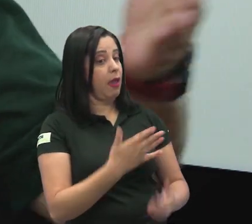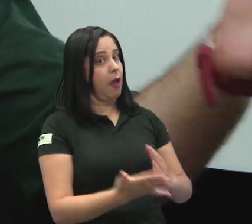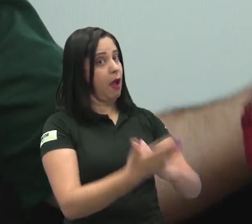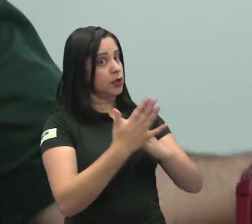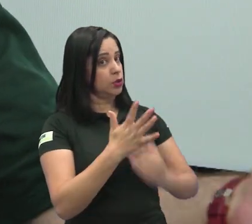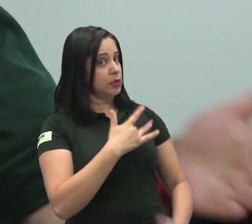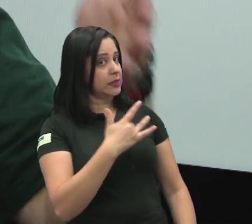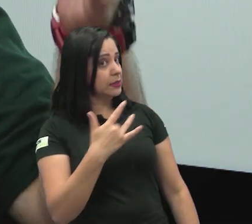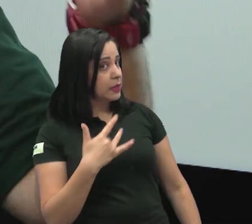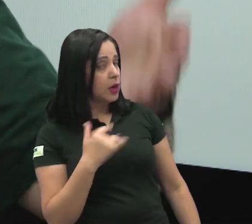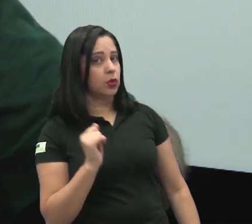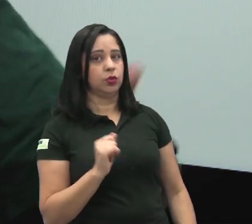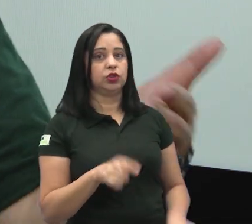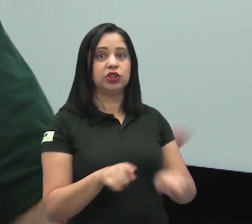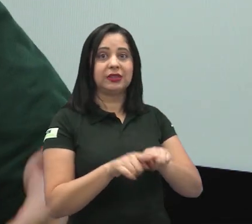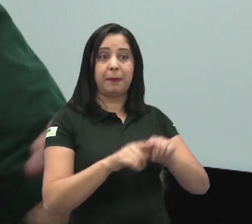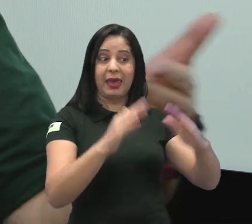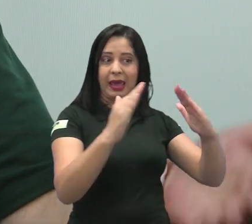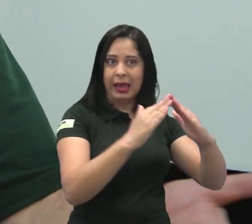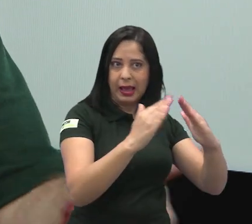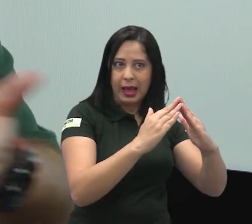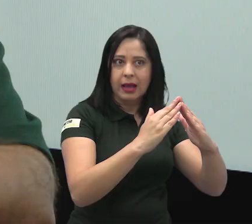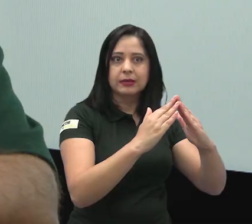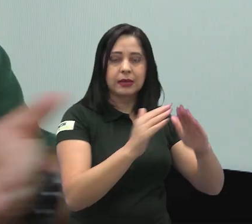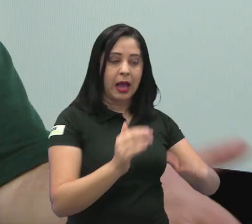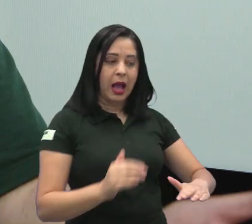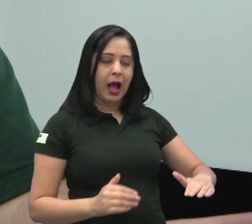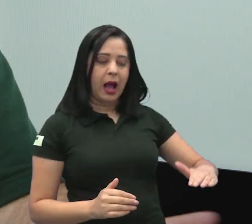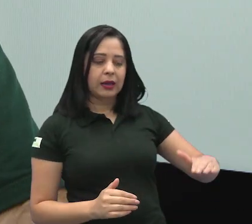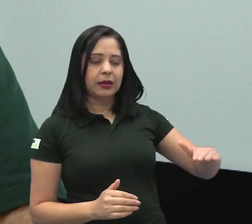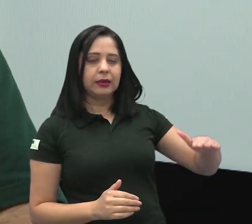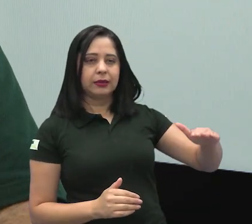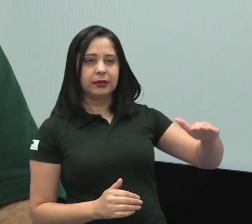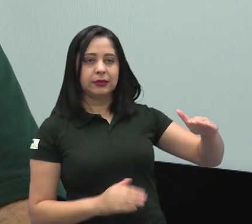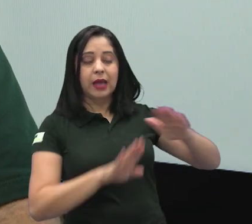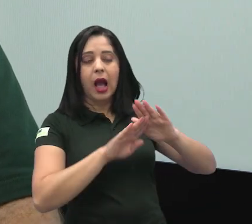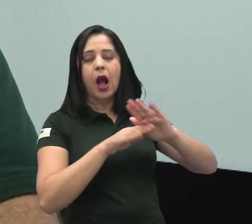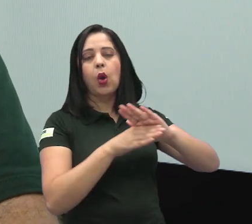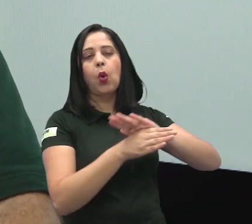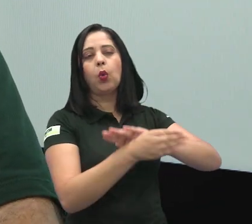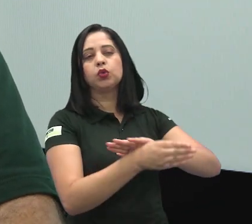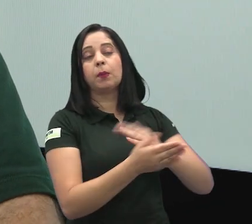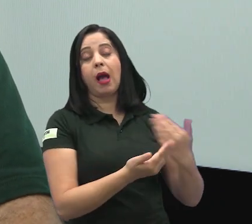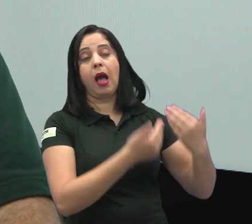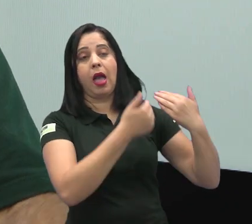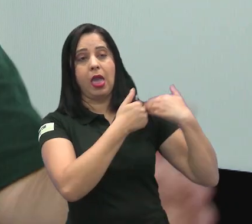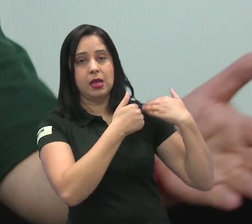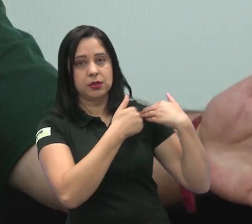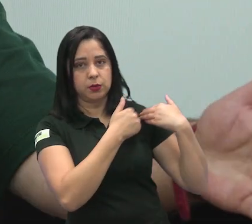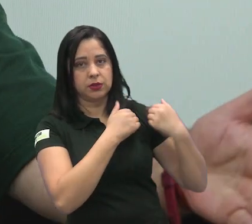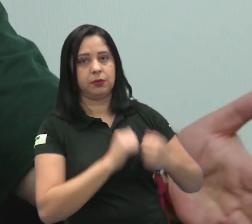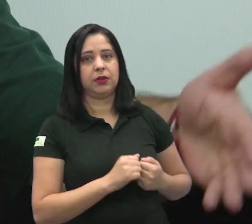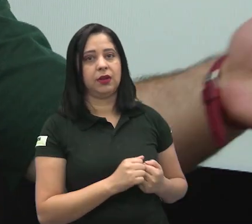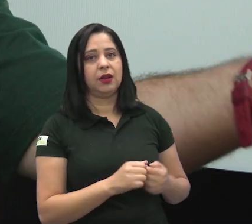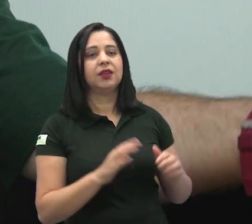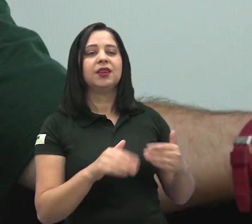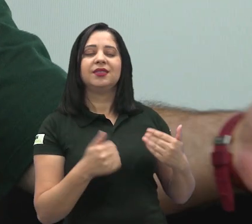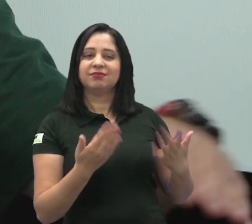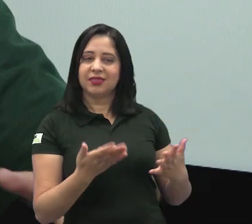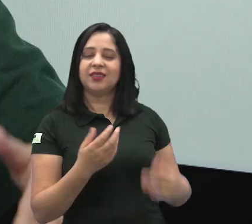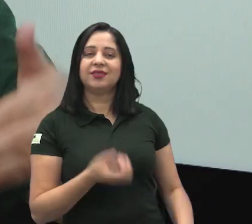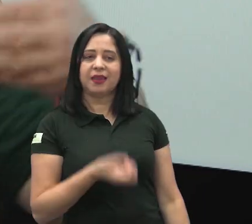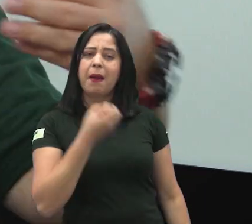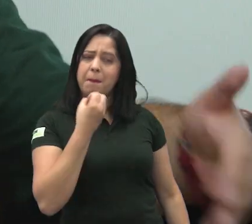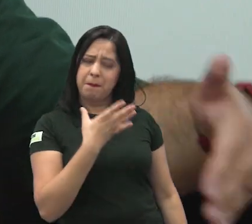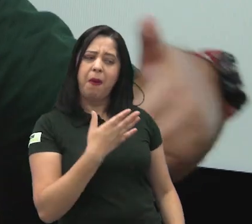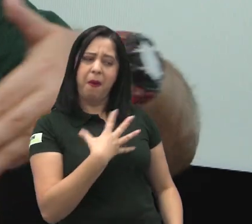bem dentro de casa, porque você vai pegando responsabilidades que o esporte promove. Então é muito bom você ter uma atleta em casa